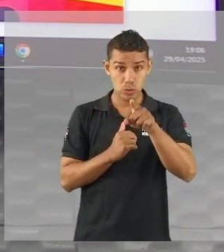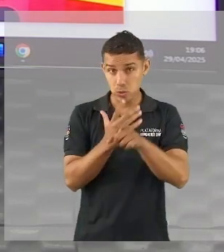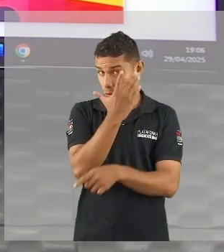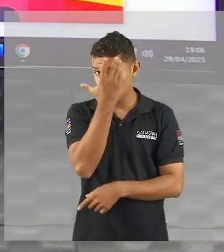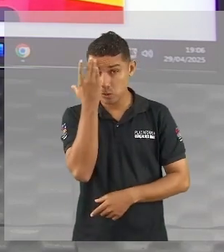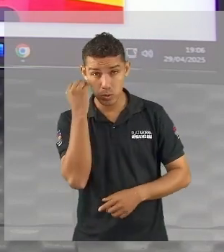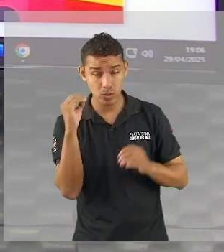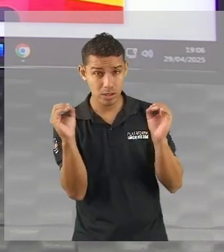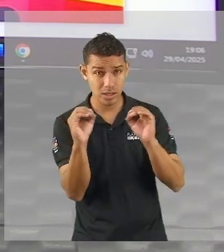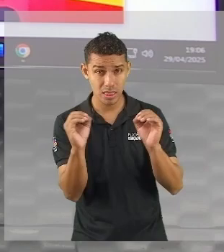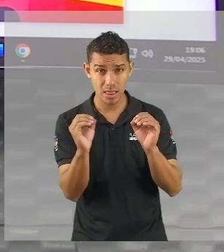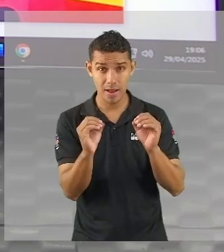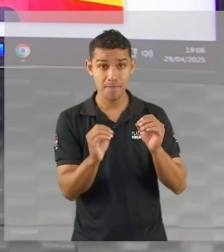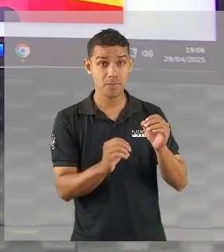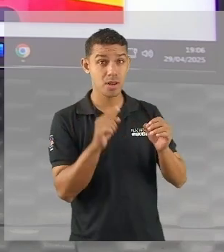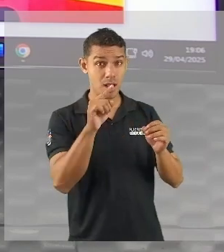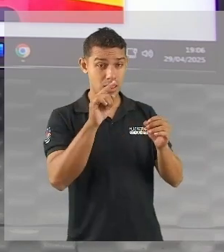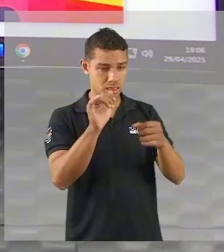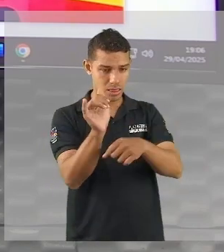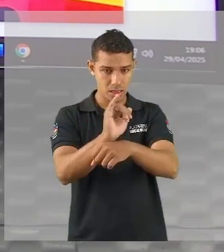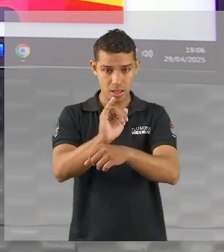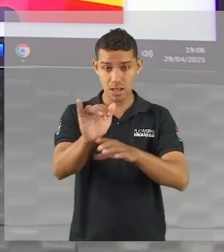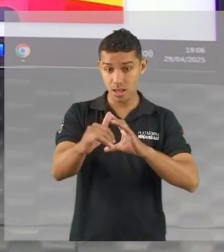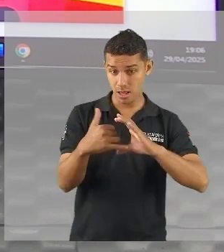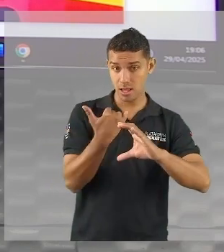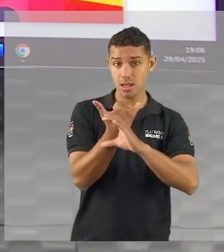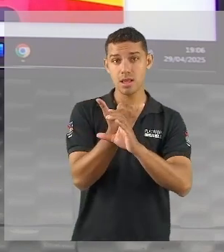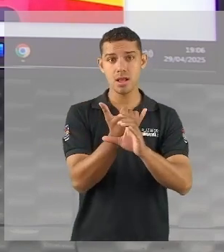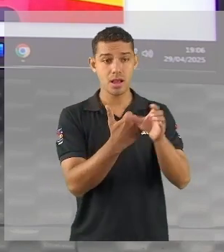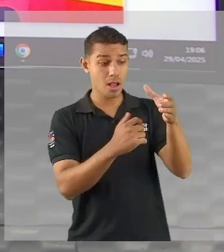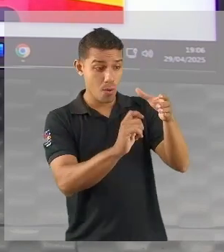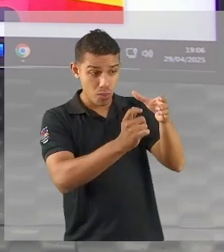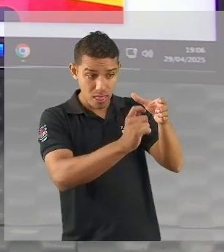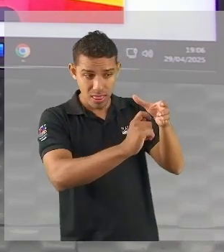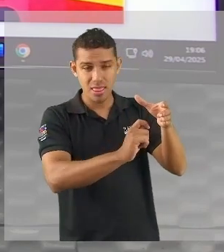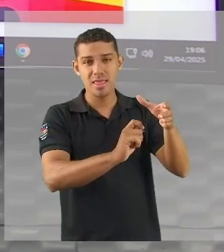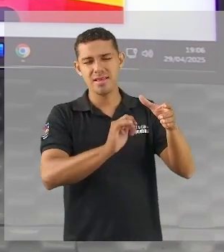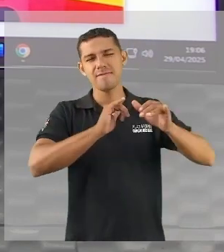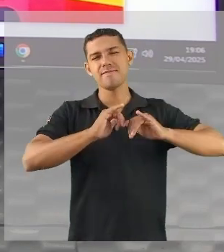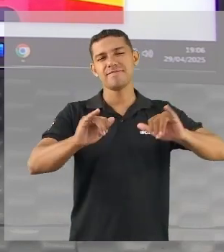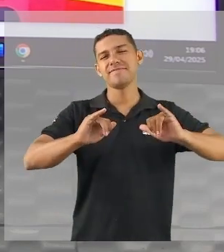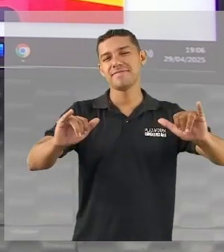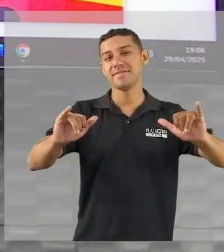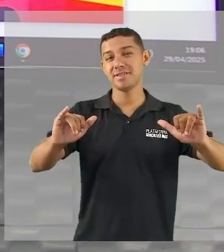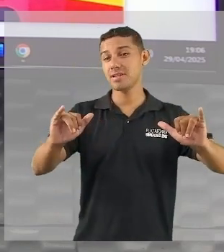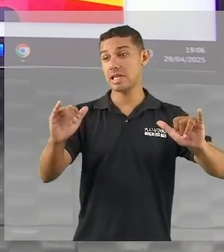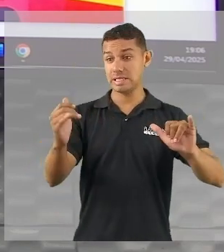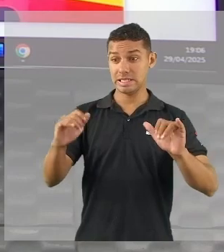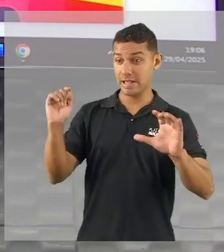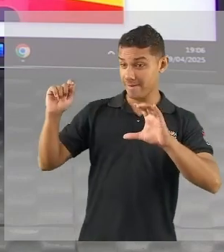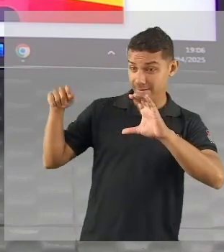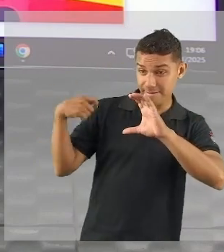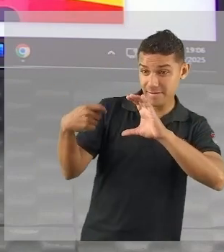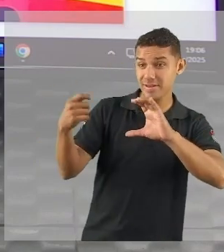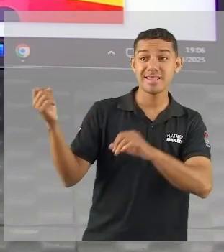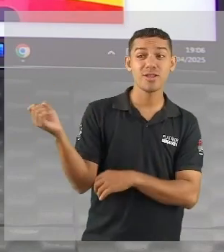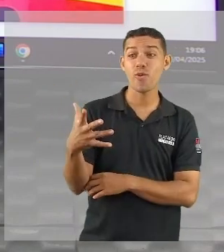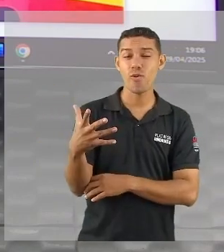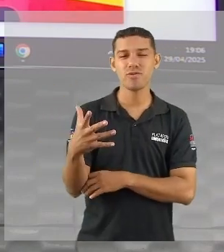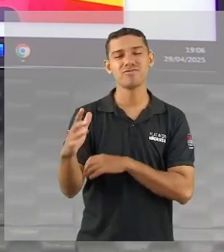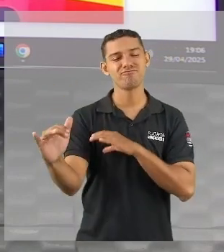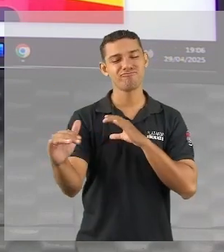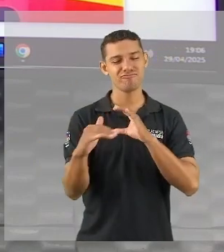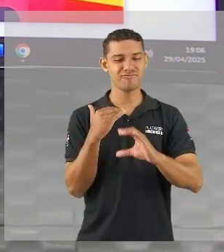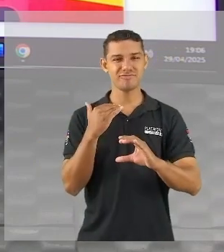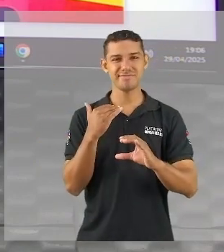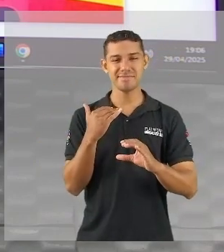esquece de acionar aí o sininho da plataforma para você receber todas as notificações. E, claro, aproveitar as